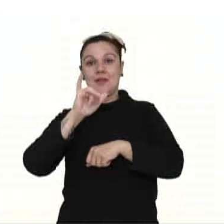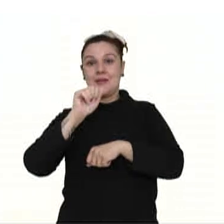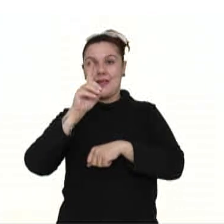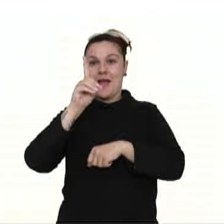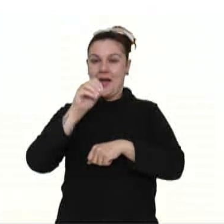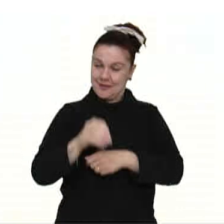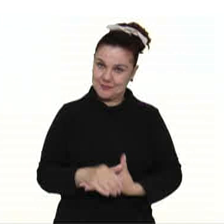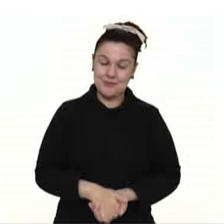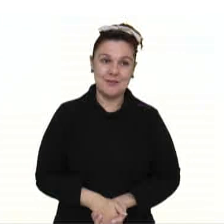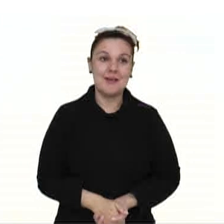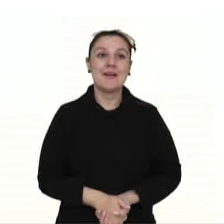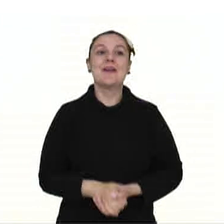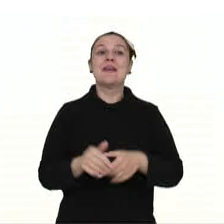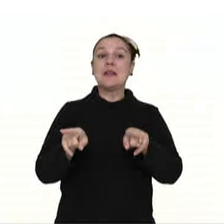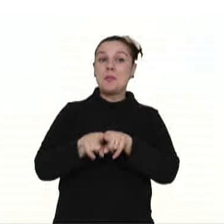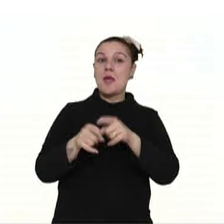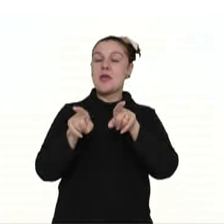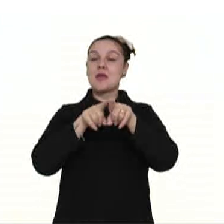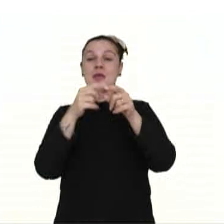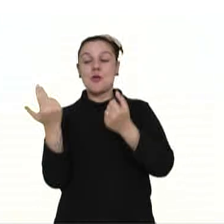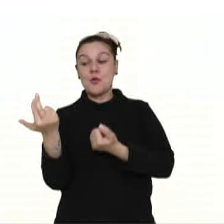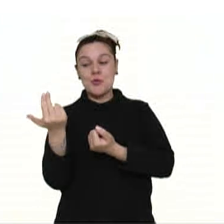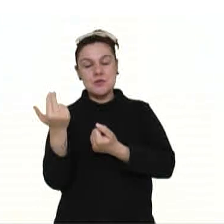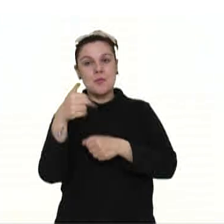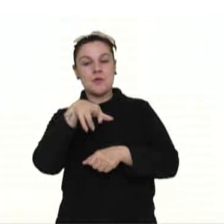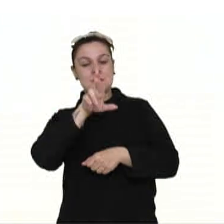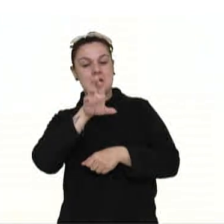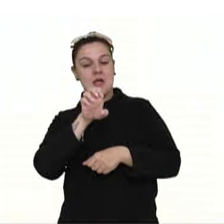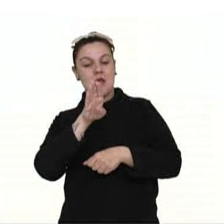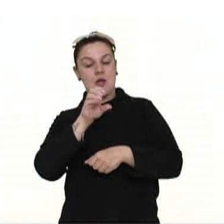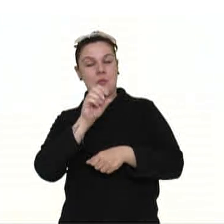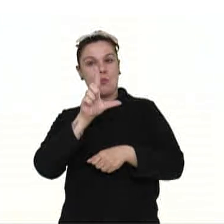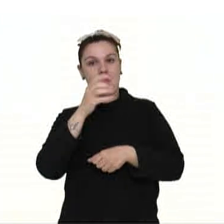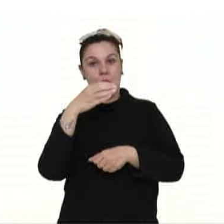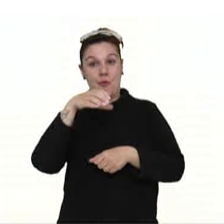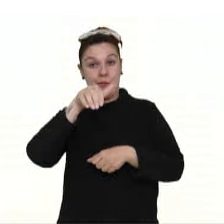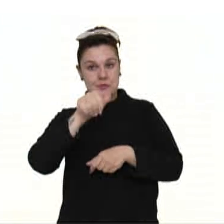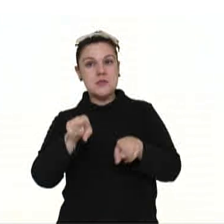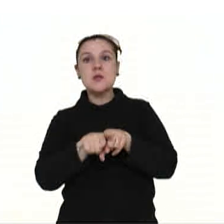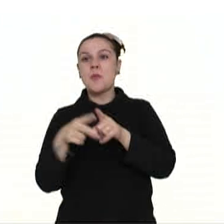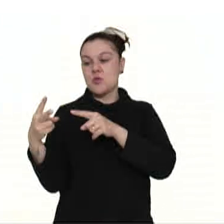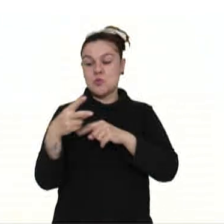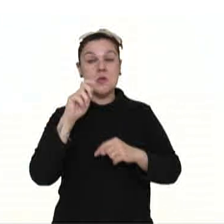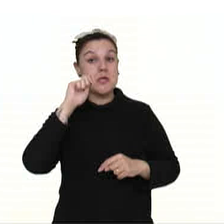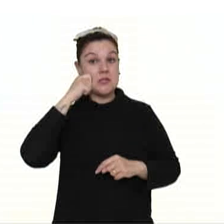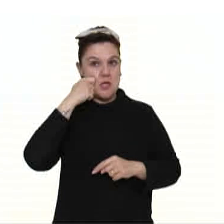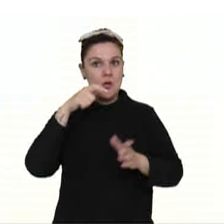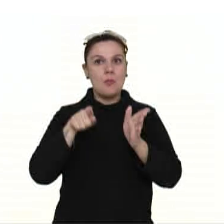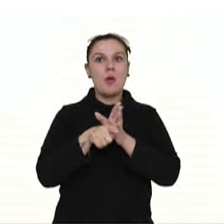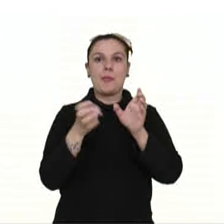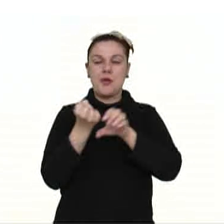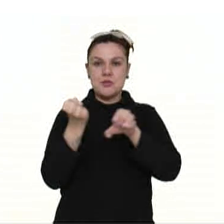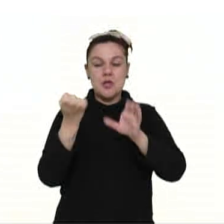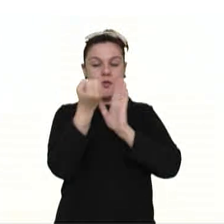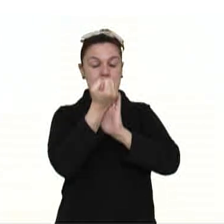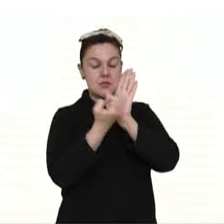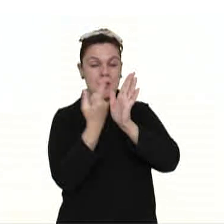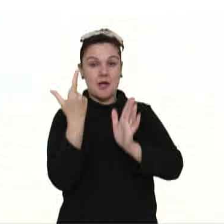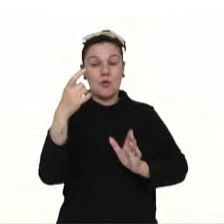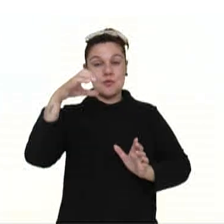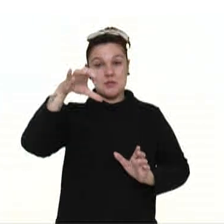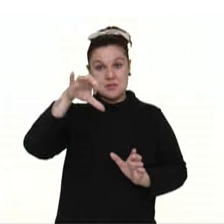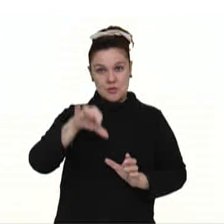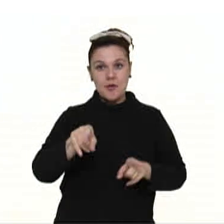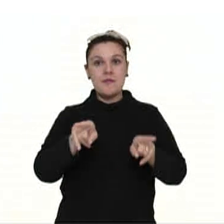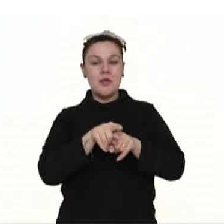irmãos Rebouças, considerados os maiores engenheiros do século XIX, e responsáveis pela construção da